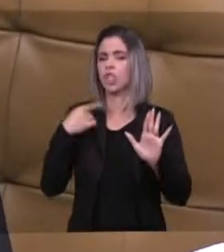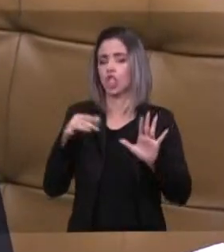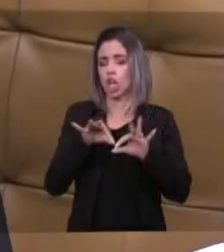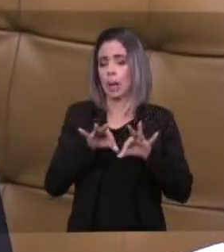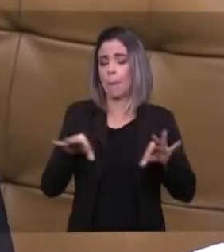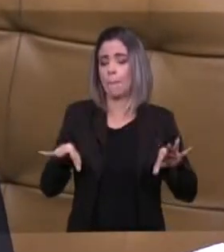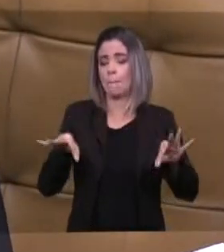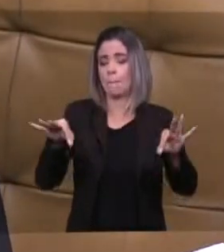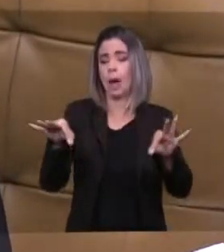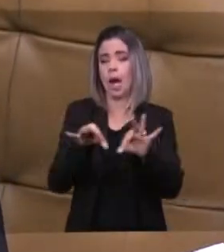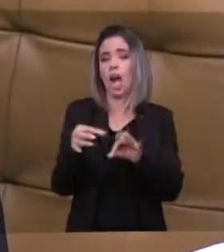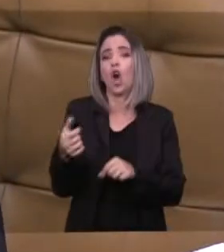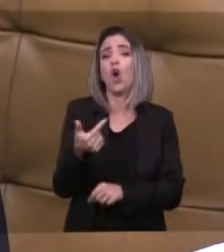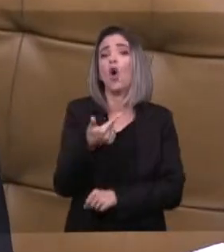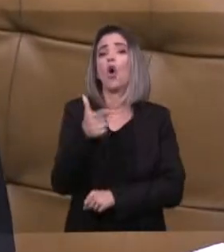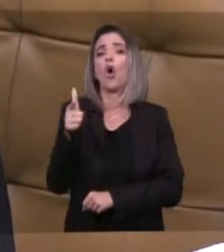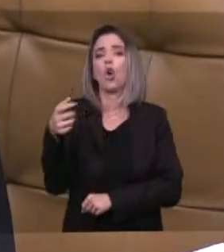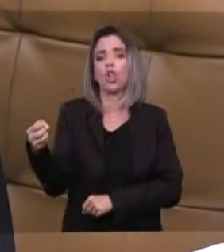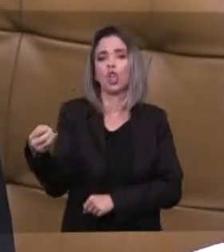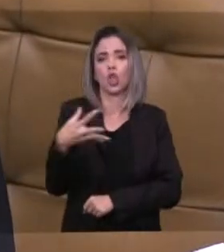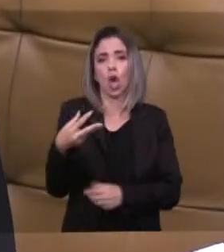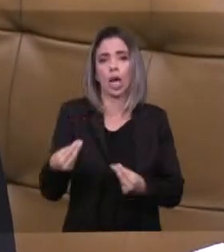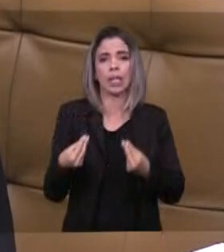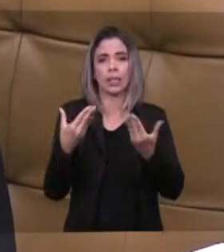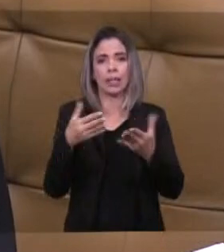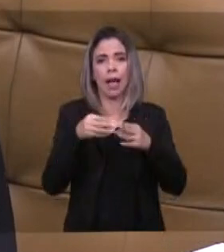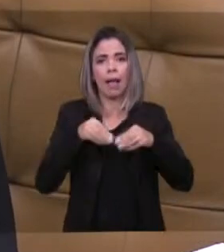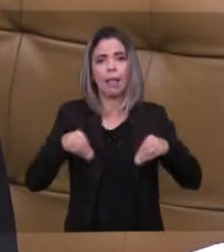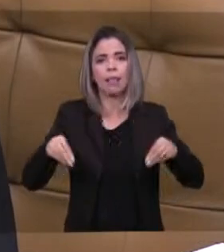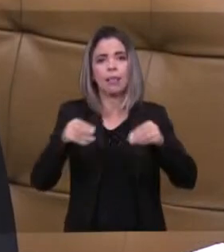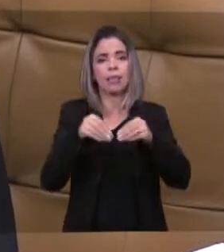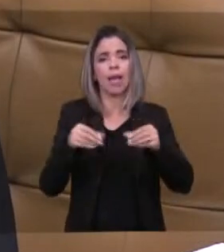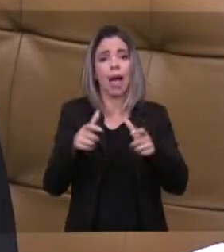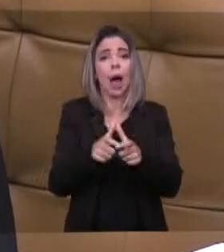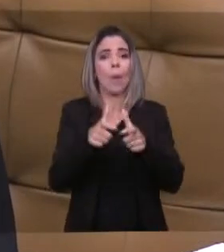demarcação, vamos lhe dar mais terra.